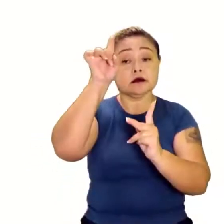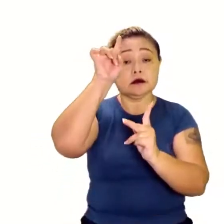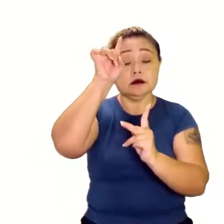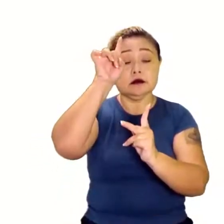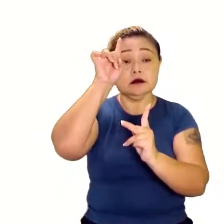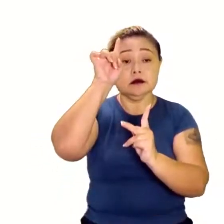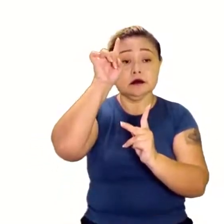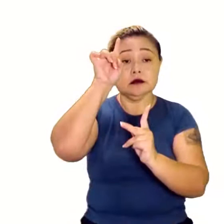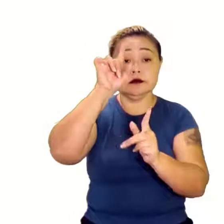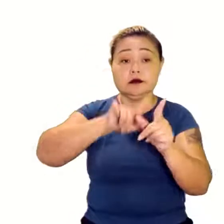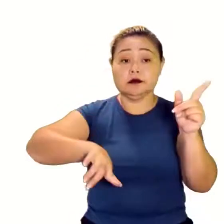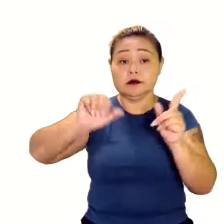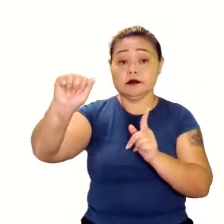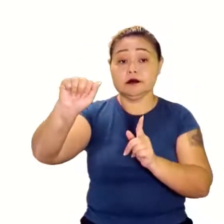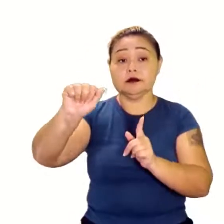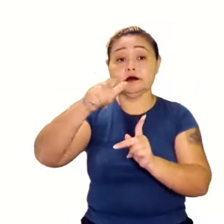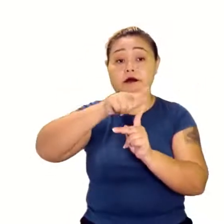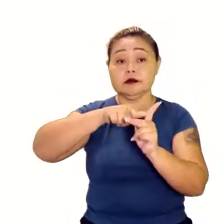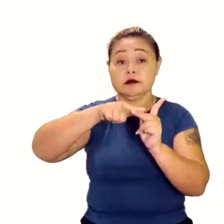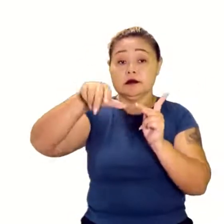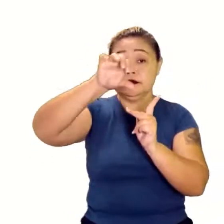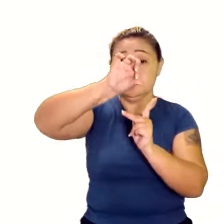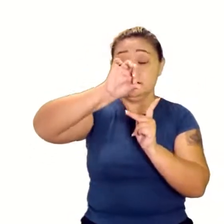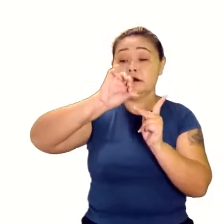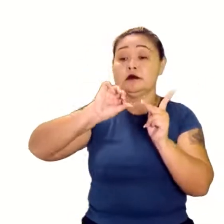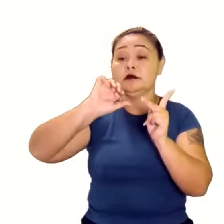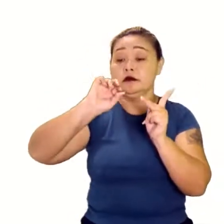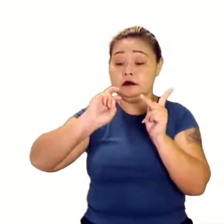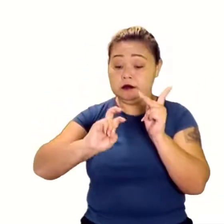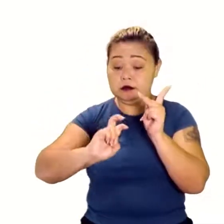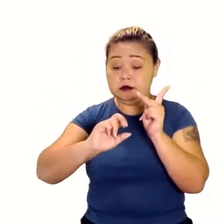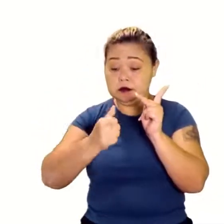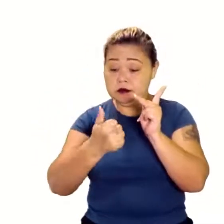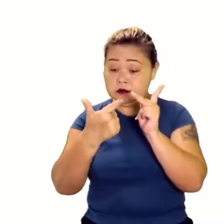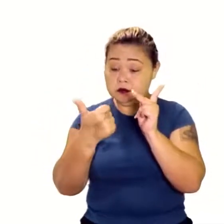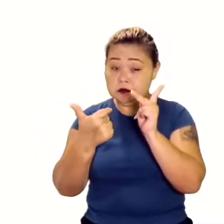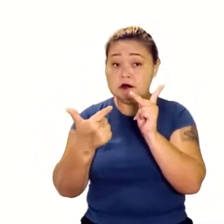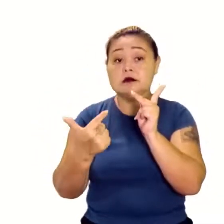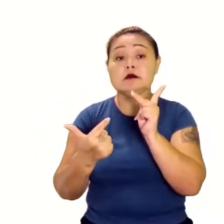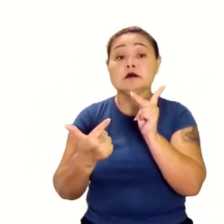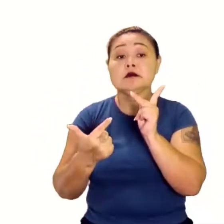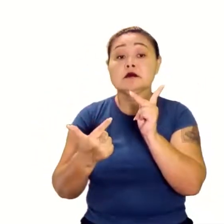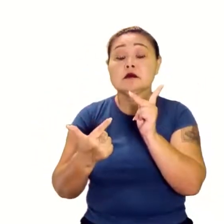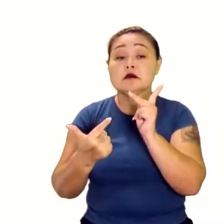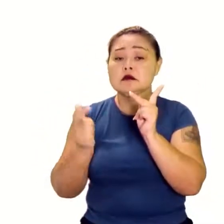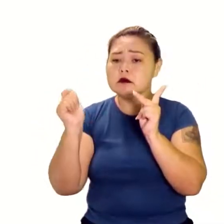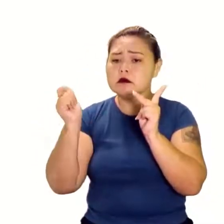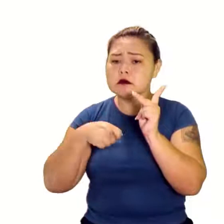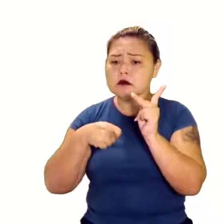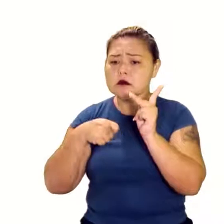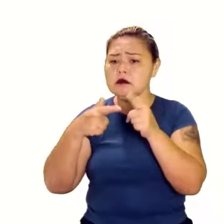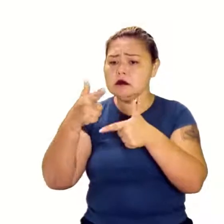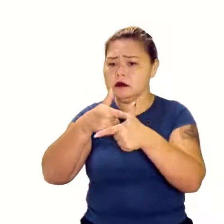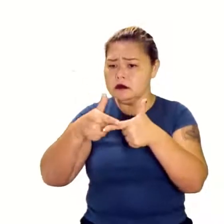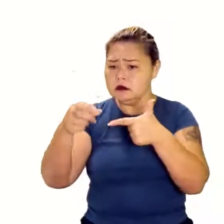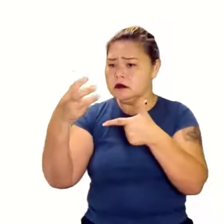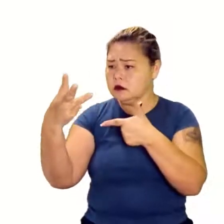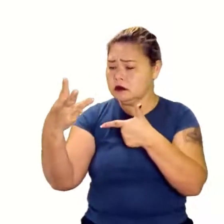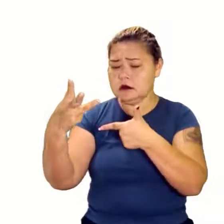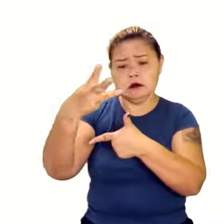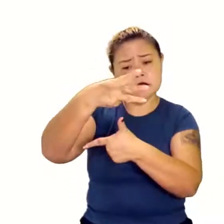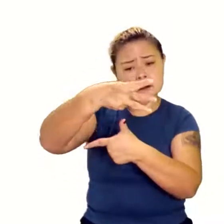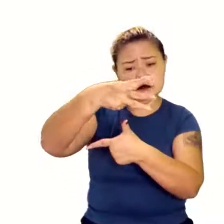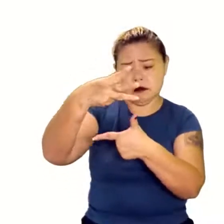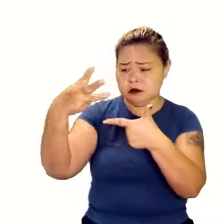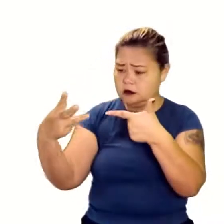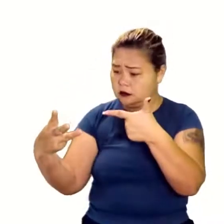Olha lá, letra A. Raiz nona de 5 elevado a 12. Dá para dividir aqui por 3? Por 3.